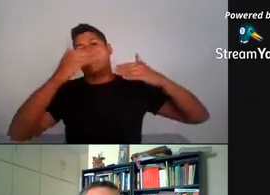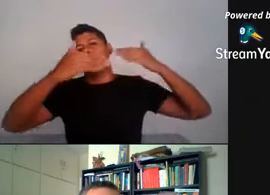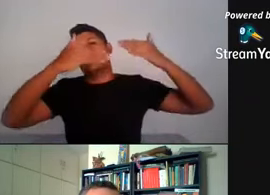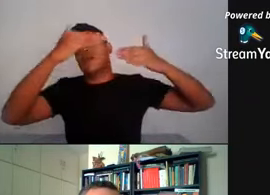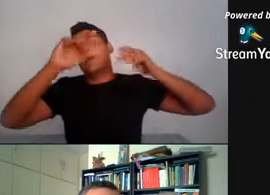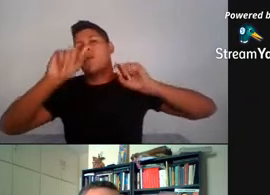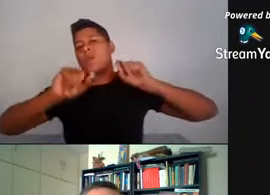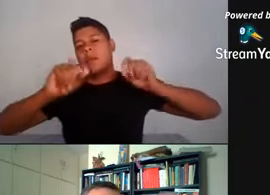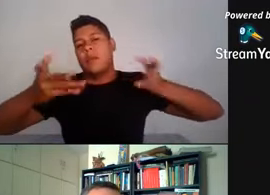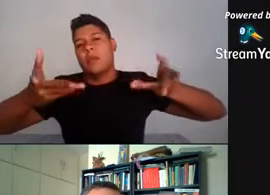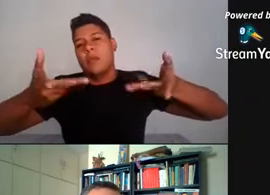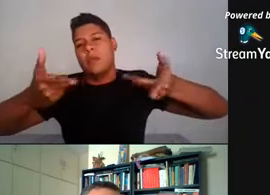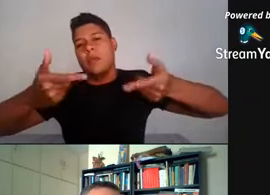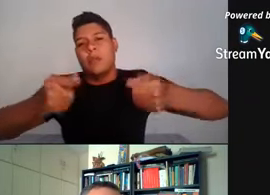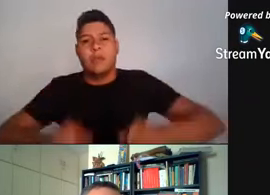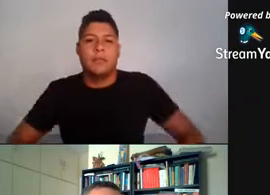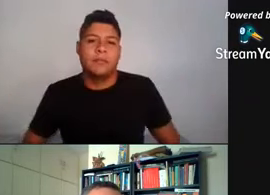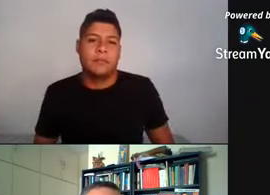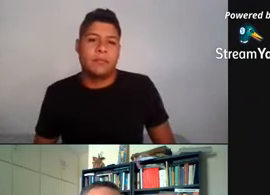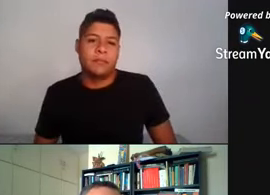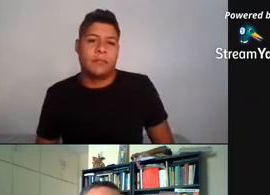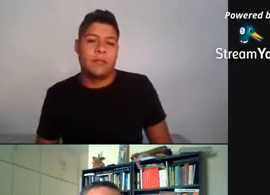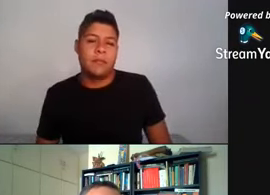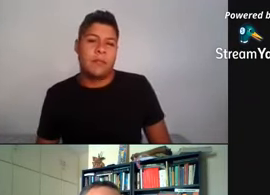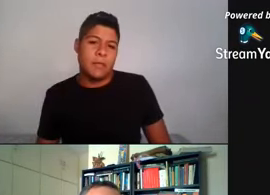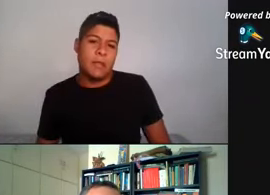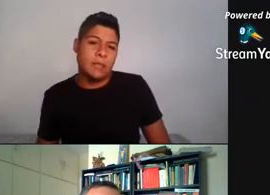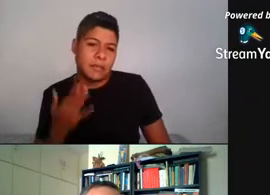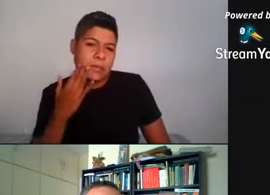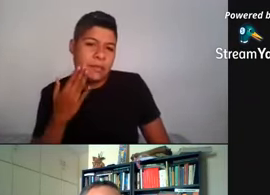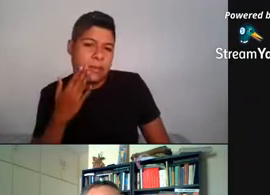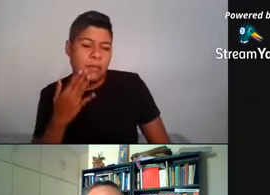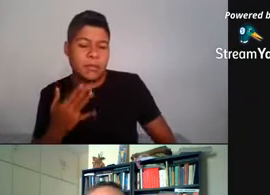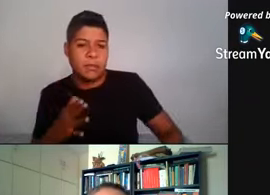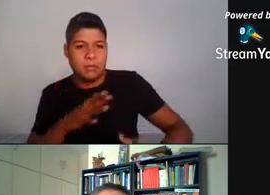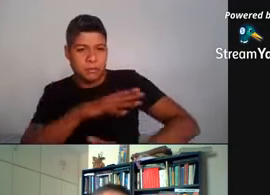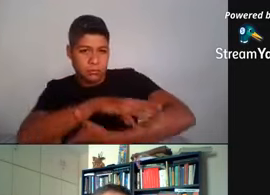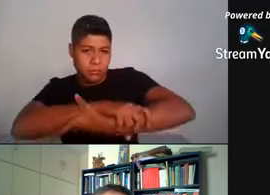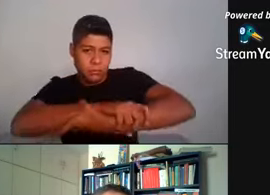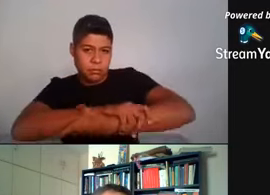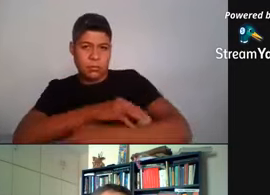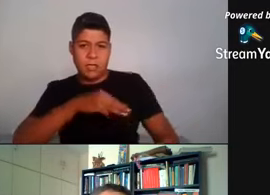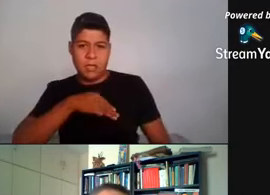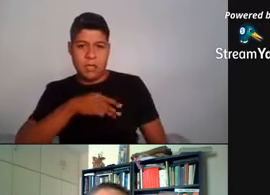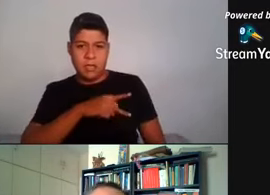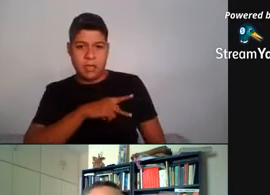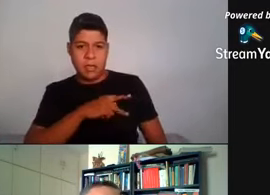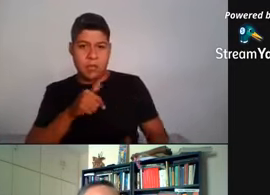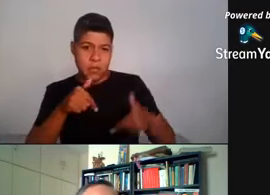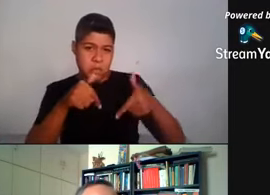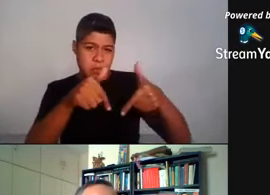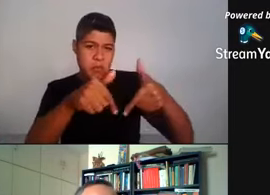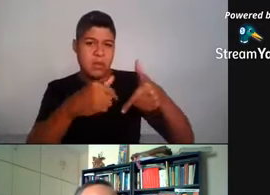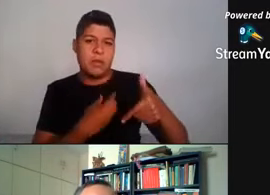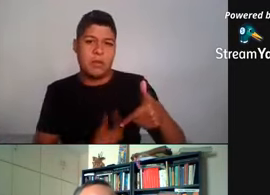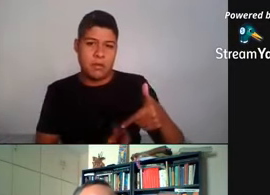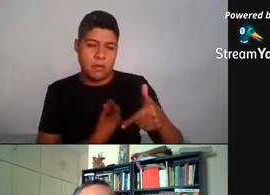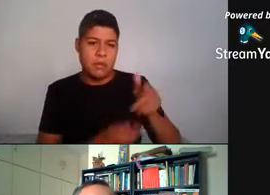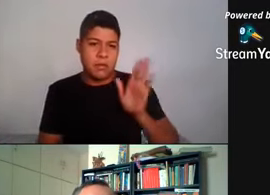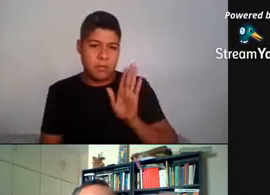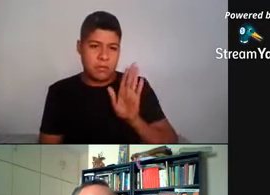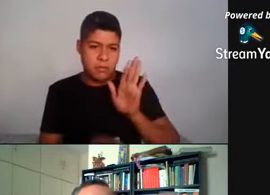muito grande, né? E o MP é mesmo o grande parceiro. A Defensoria tem ocupado um papel